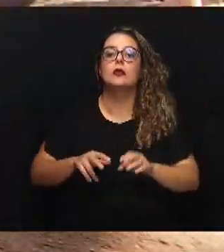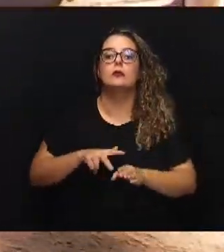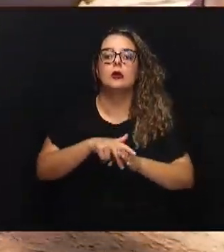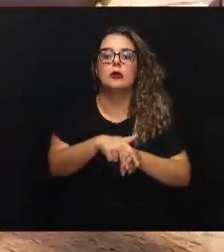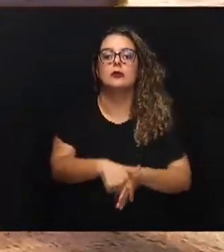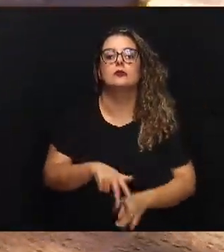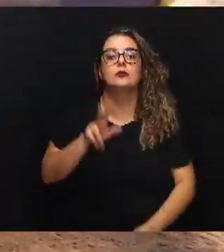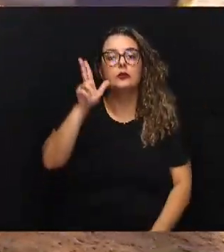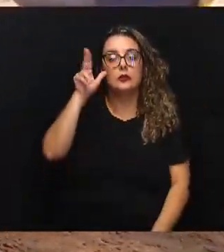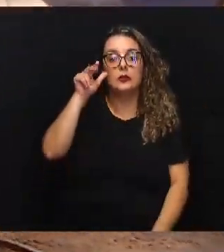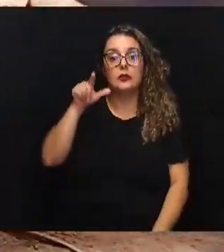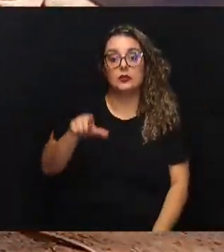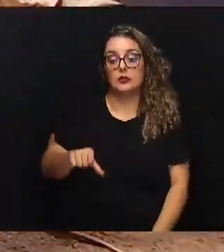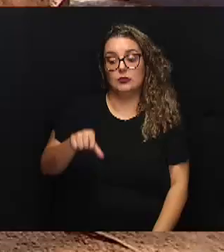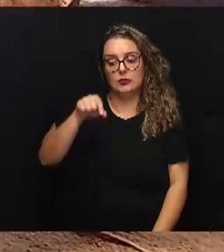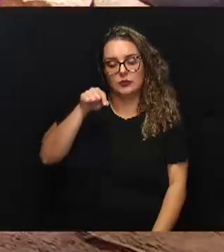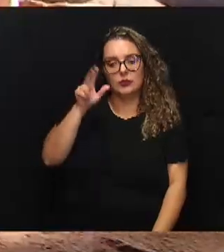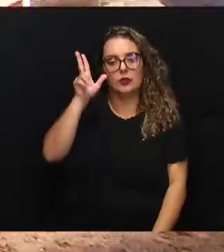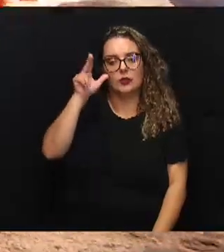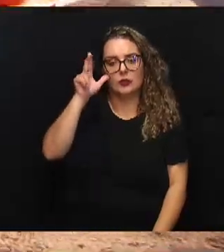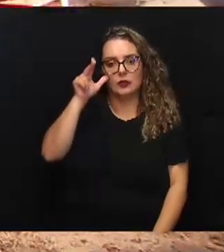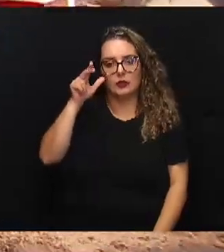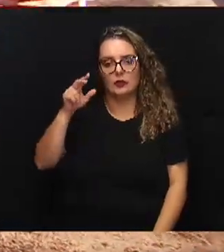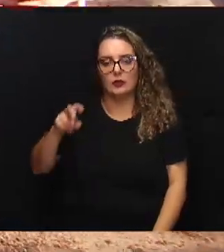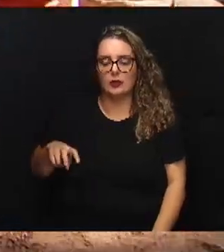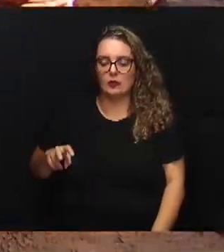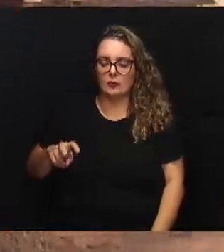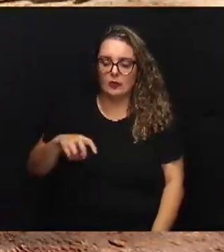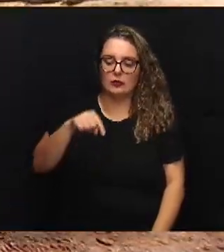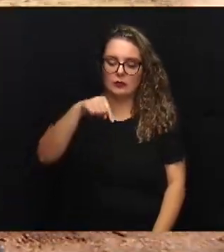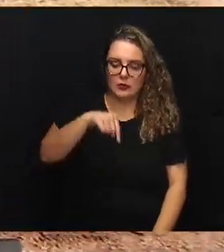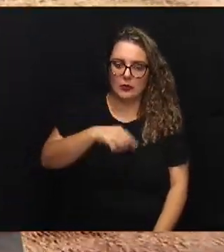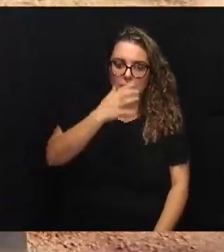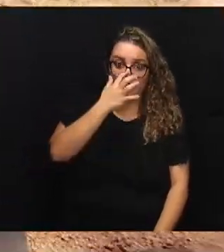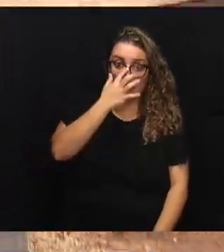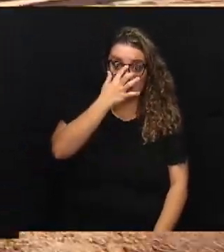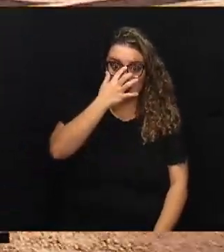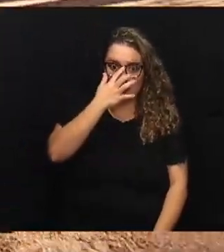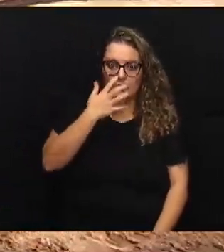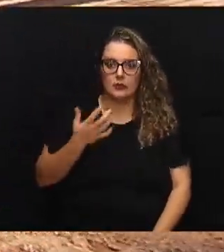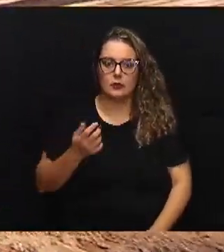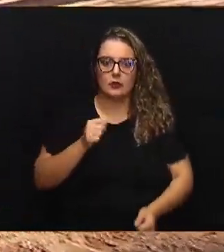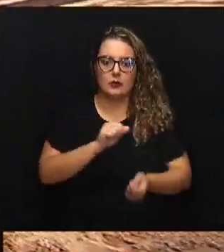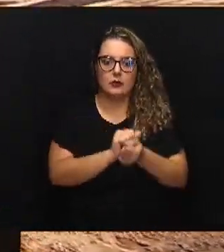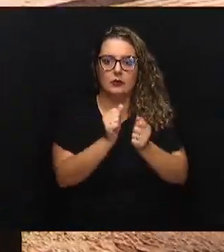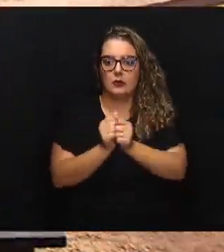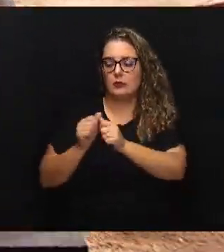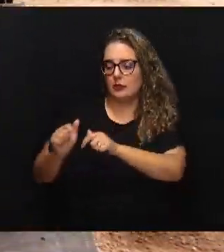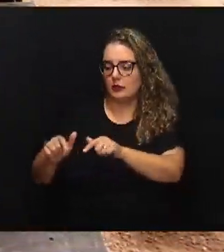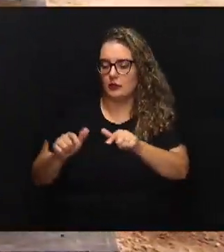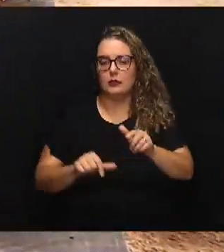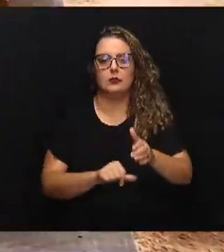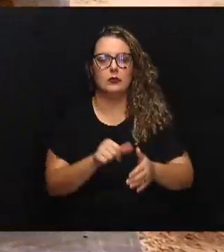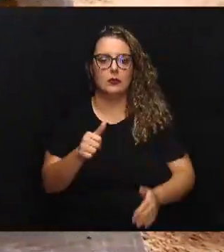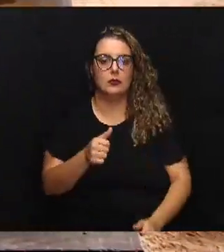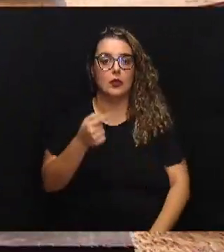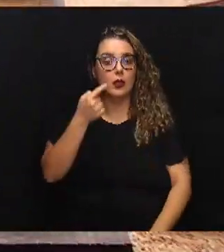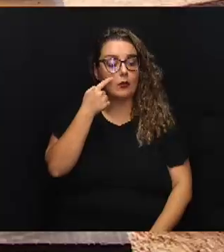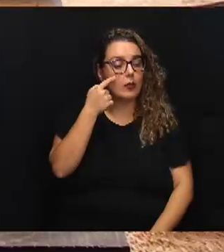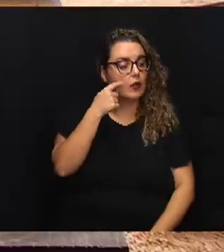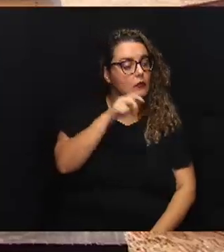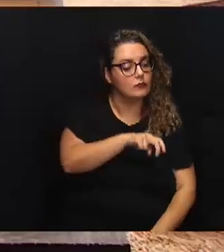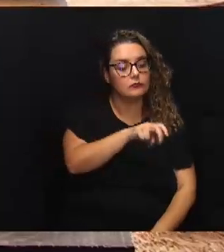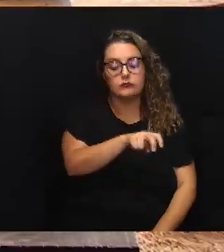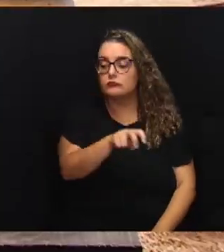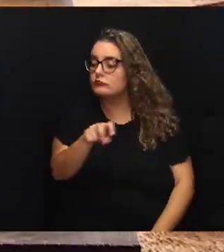Primeiramente a gente escolhe o cavalo, Traz o cavalo para cá. A gente vai adaptar ele ao ambiente primeiro, para ele ver o ambiente,